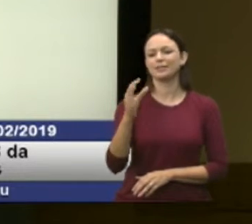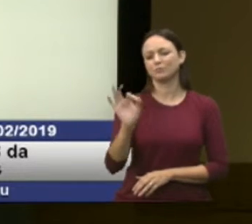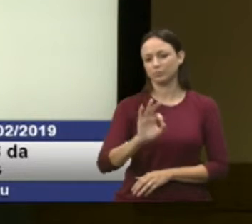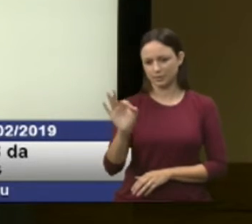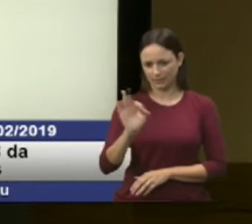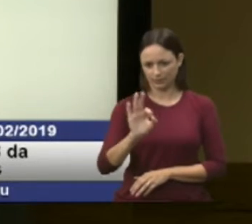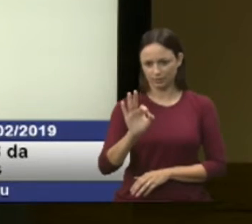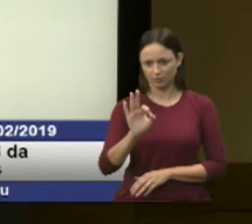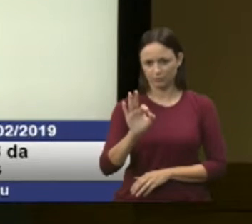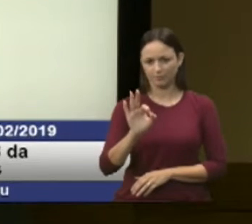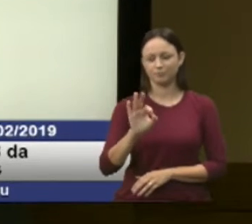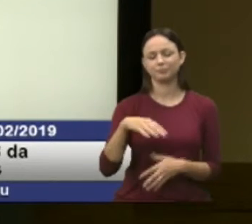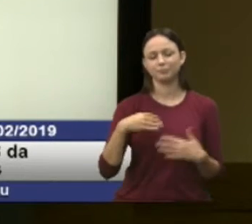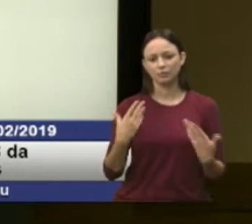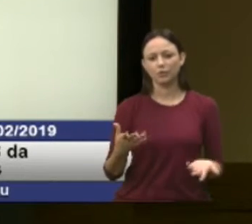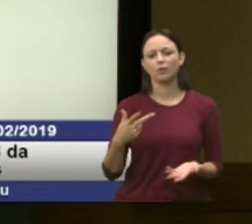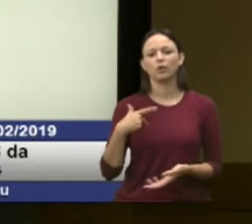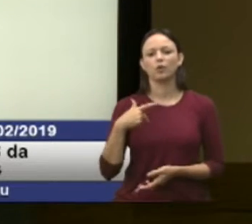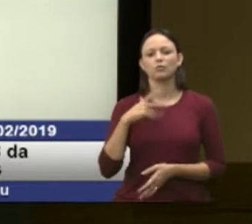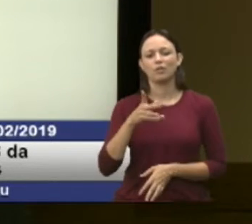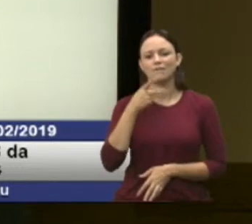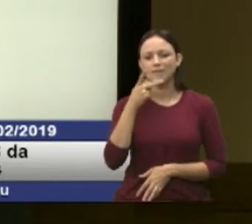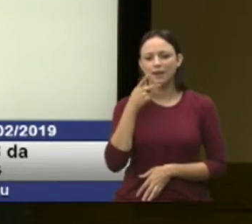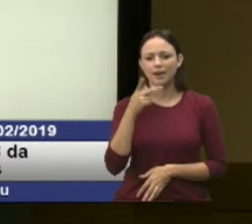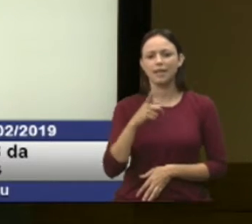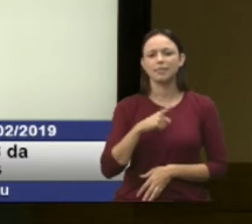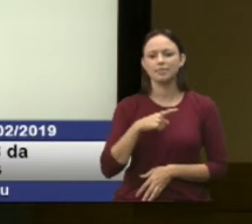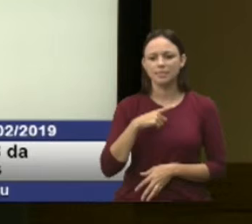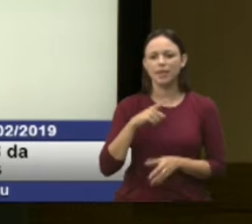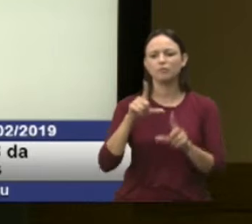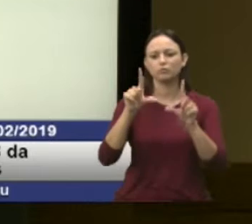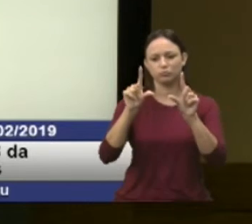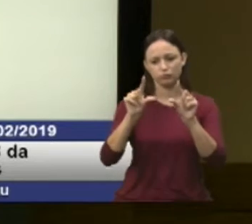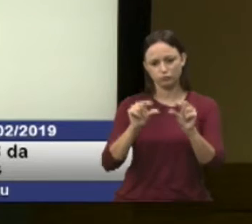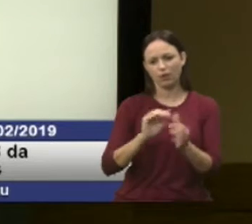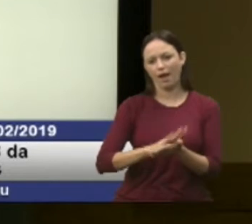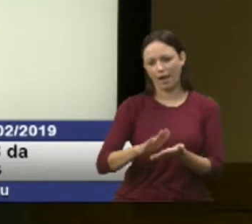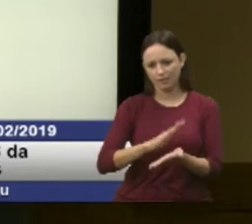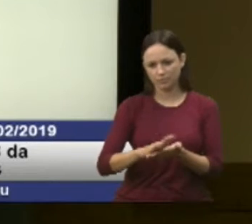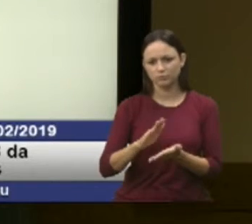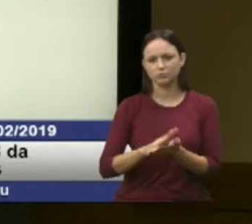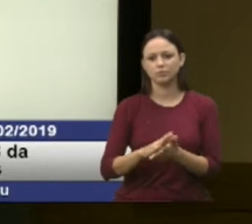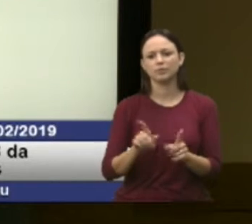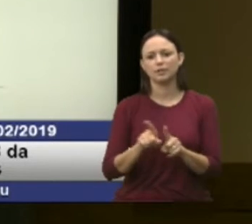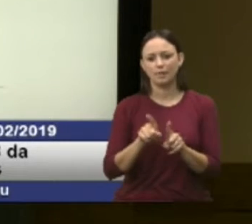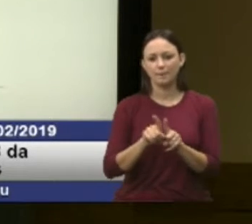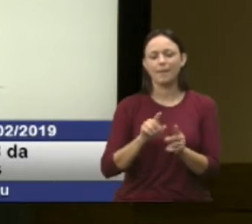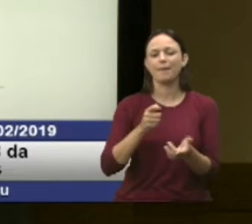39,13%. Como eu já disse aos senhores, né, houve essa redução dos gastos e com a folha também.